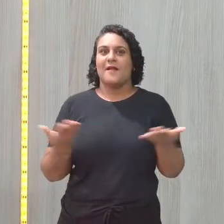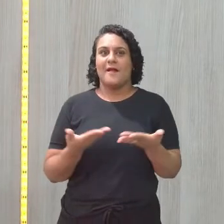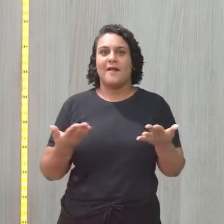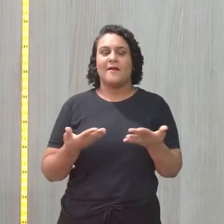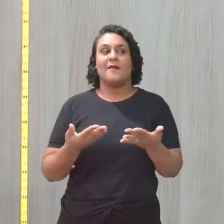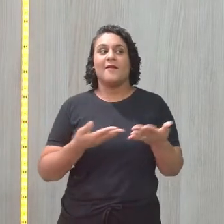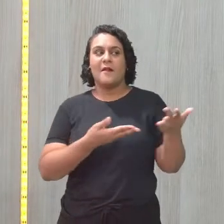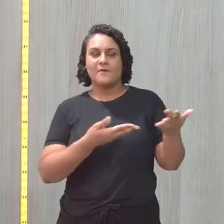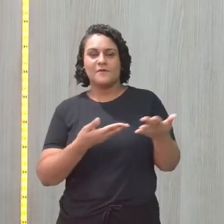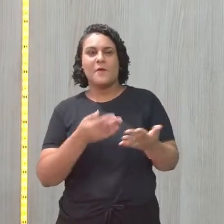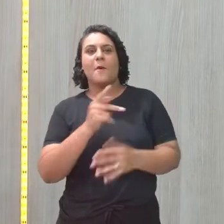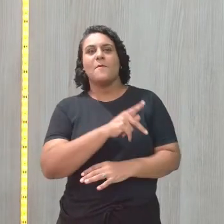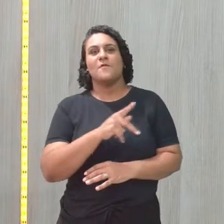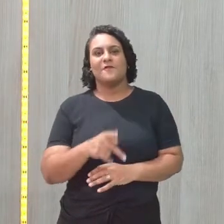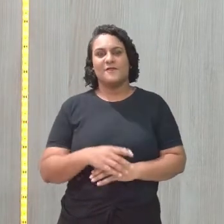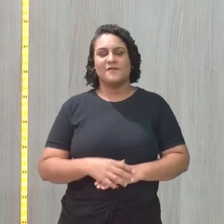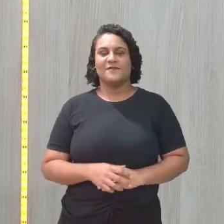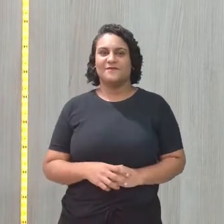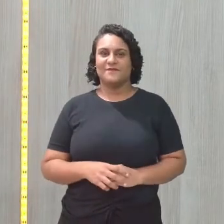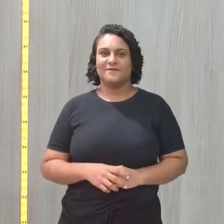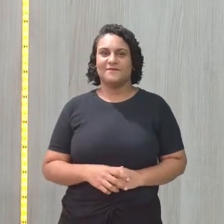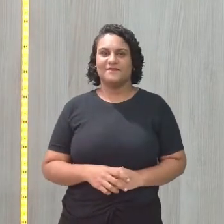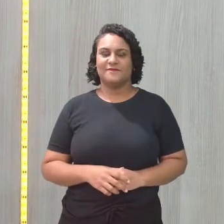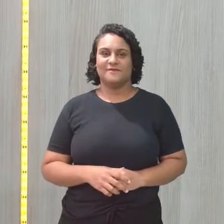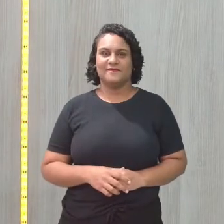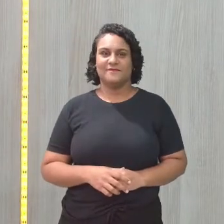Tiago, para ele dar início à nossa aula de hoje.